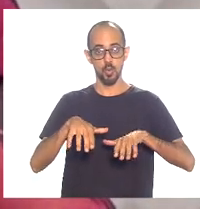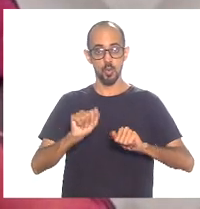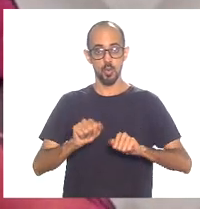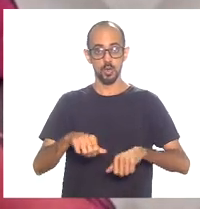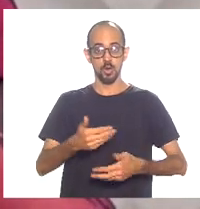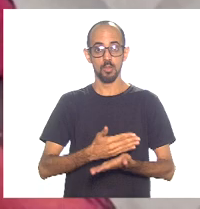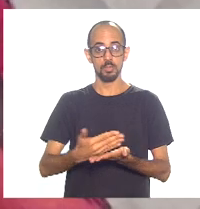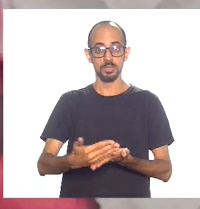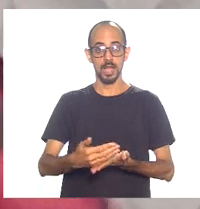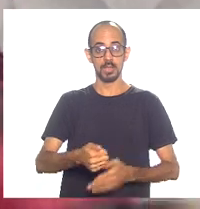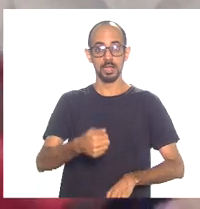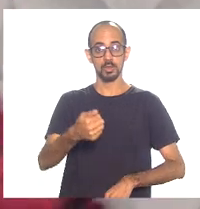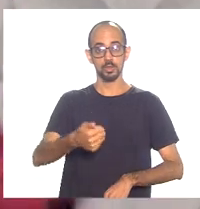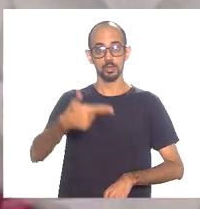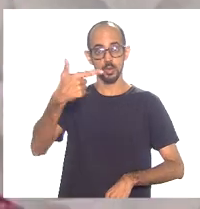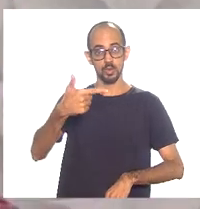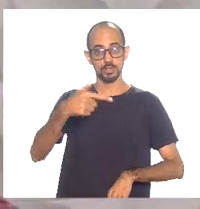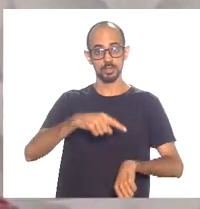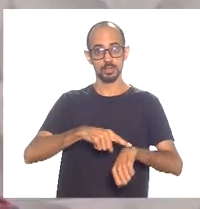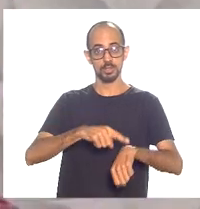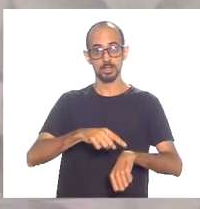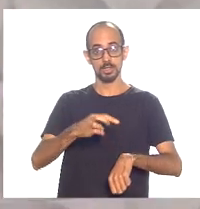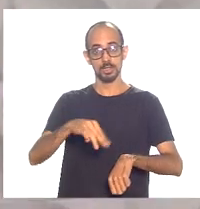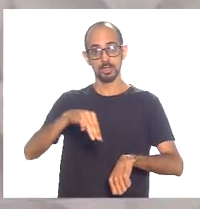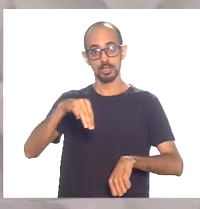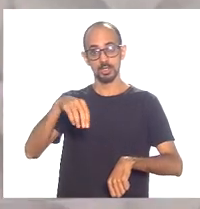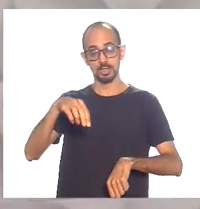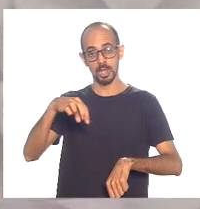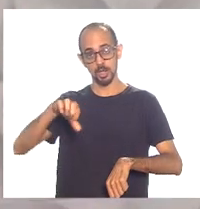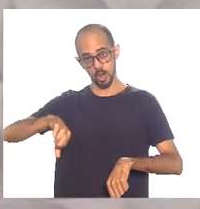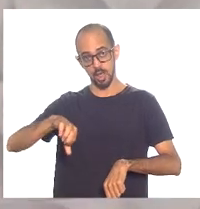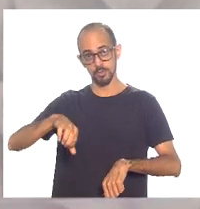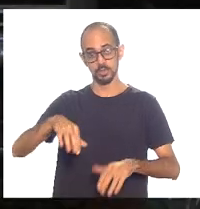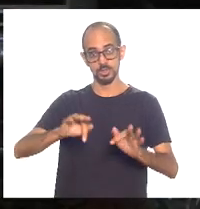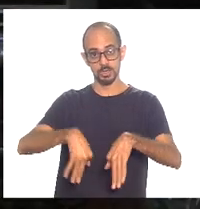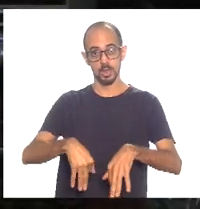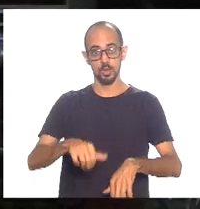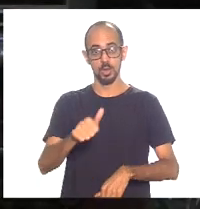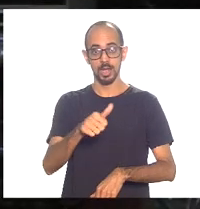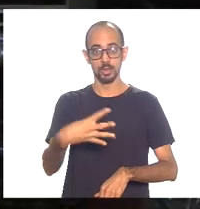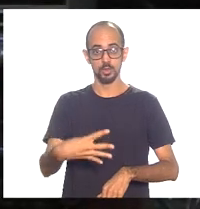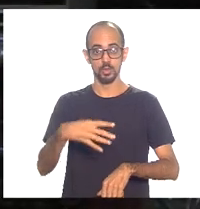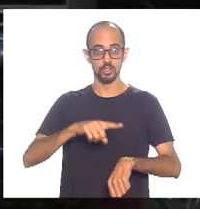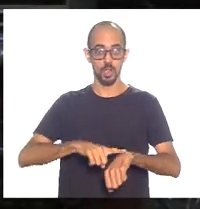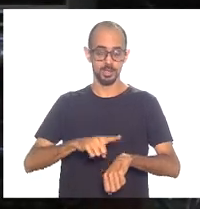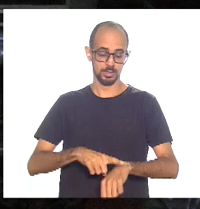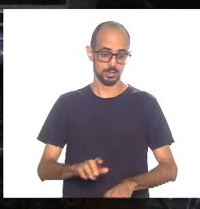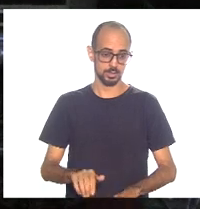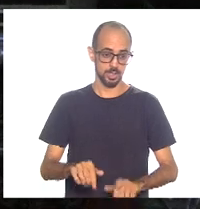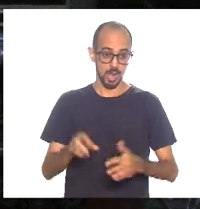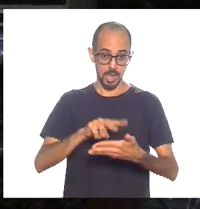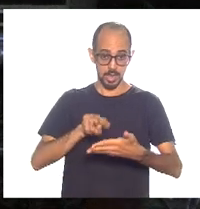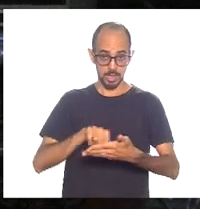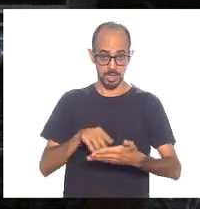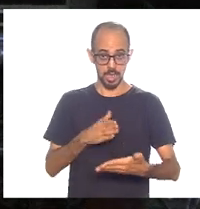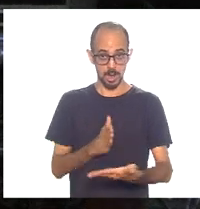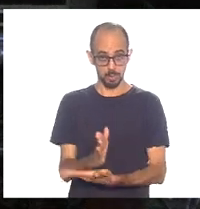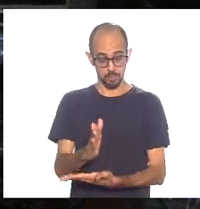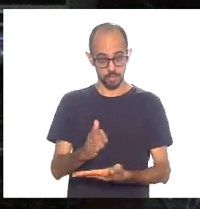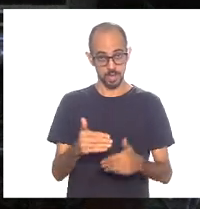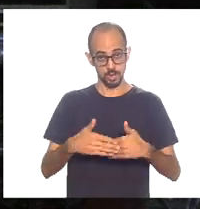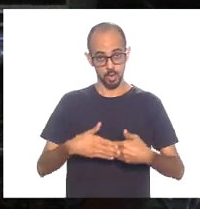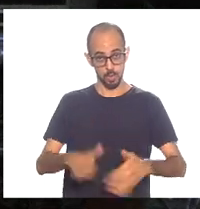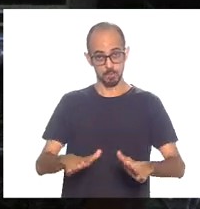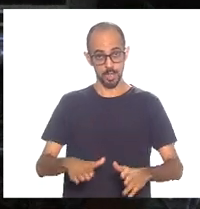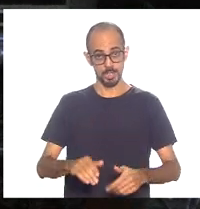12 horas e 39 minutos, encerrou-se às 14 horas. Lida e aprovada a ata, passa-se à ordem da